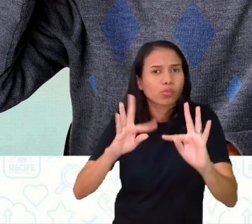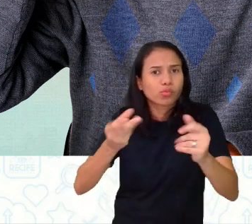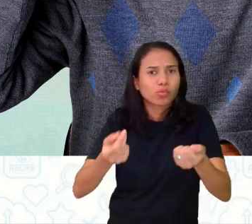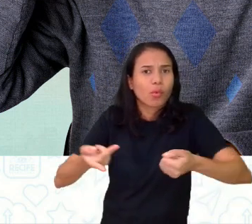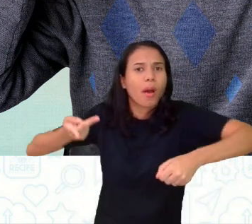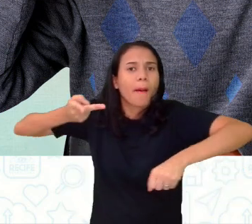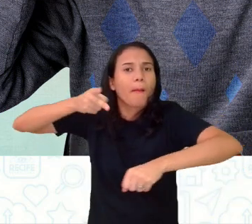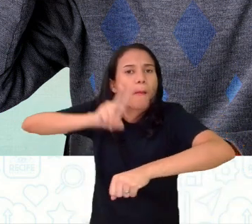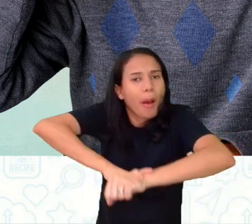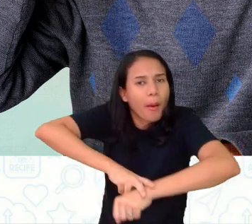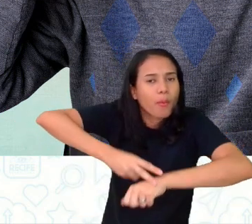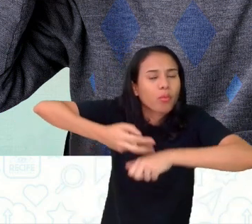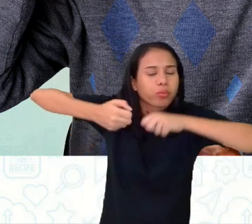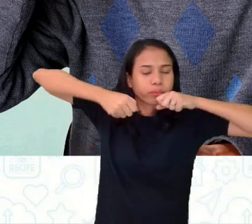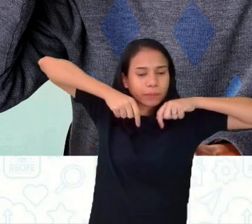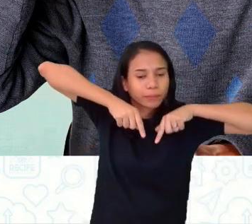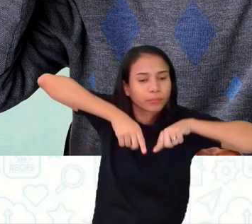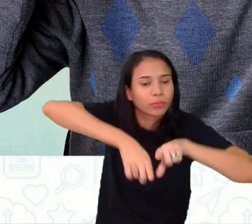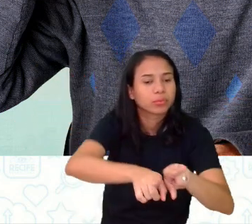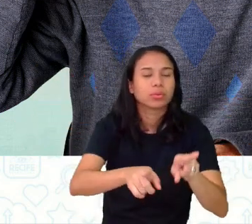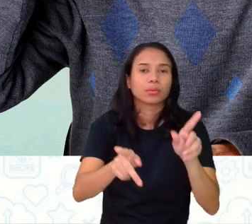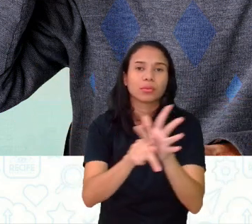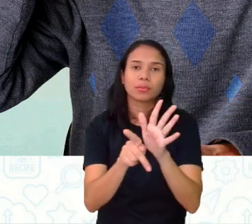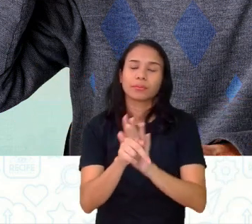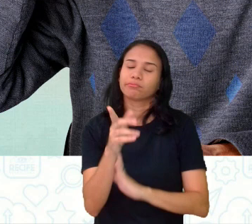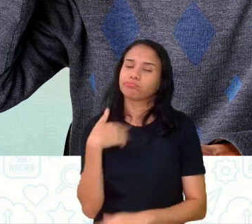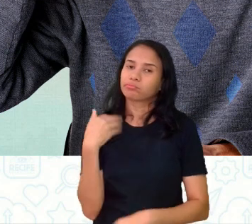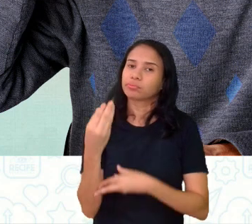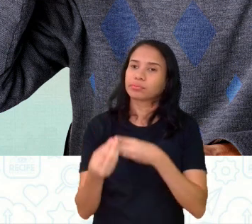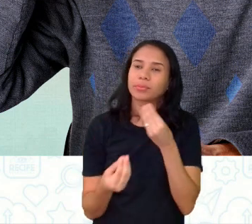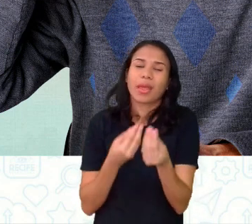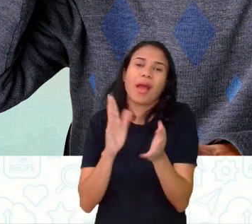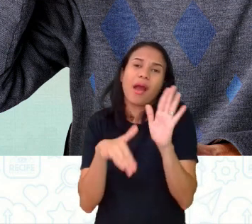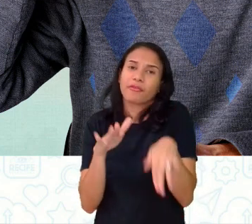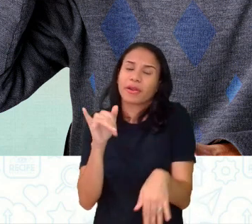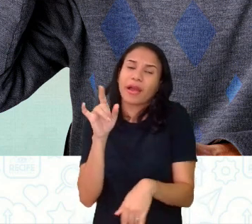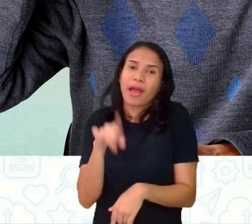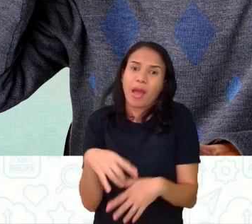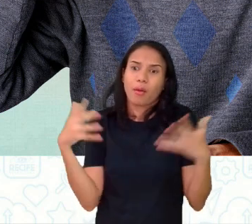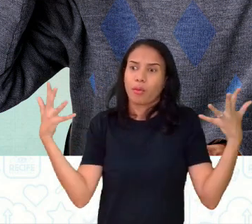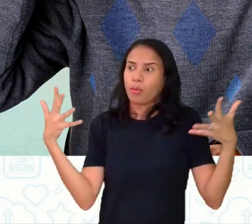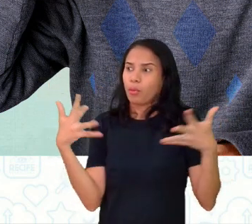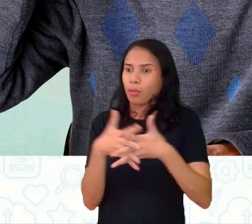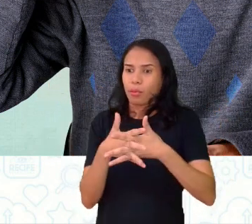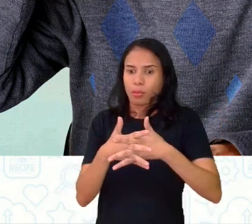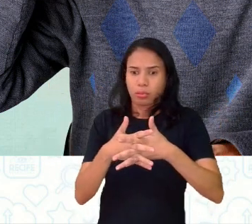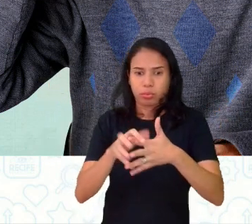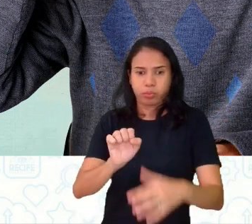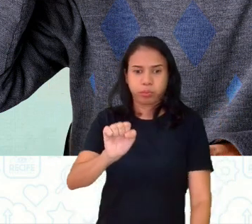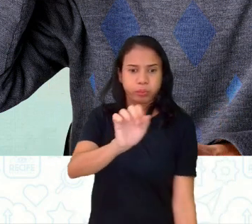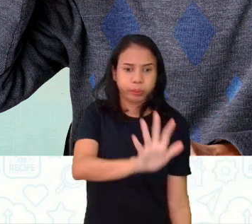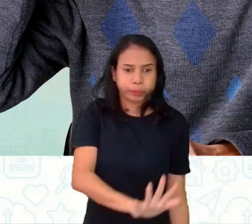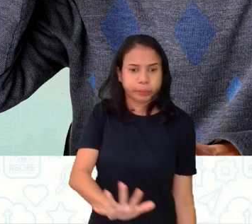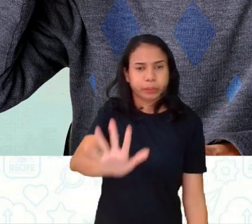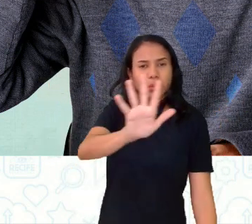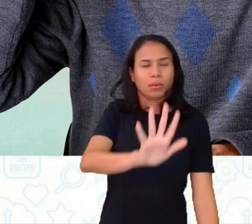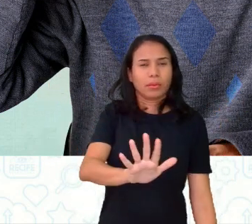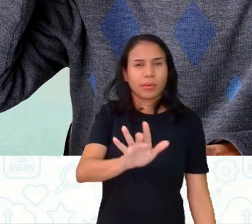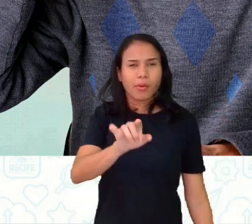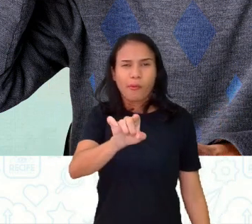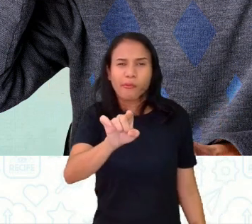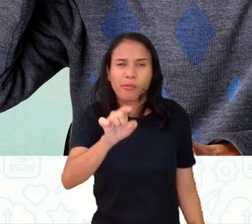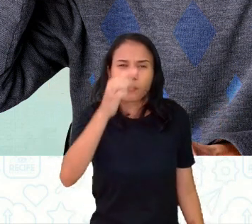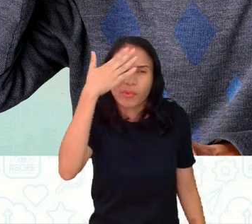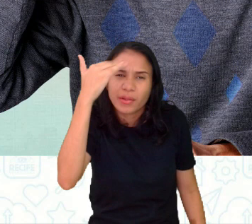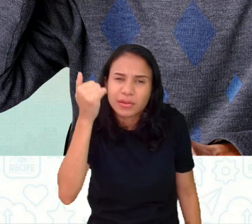não, né? Ela tem os desdobramentos dela e muitas vezes é bem complexo assim, né? Então, e você sabe